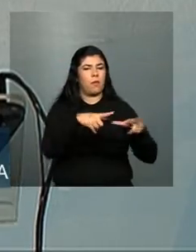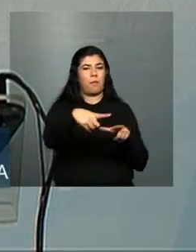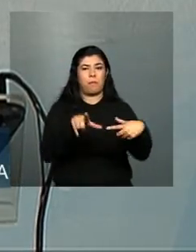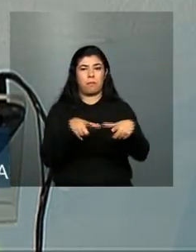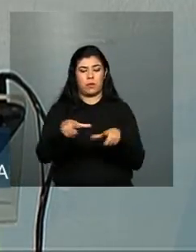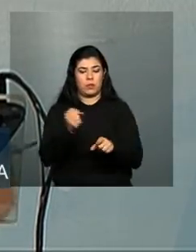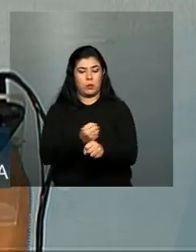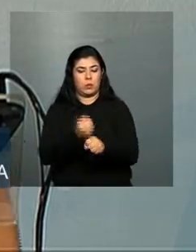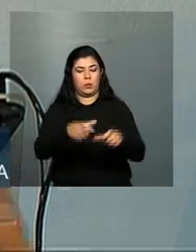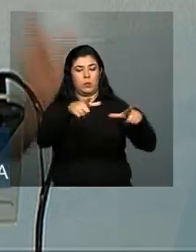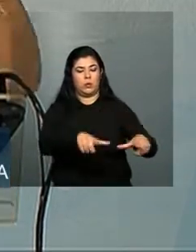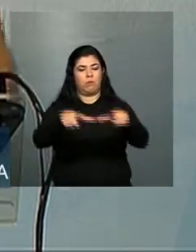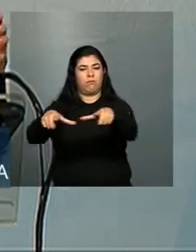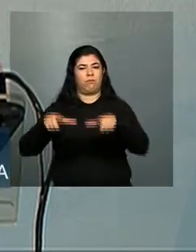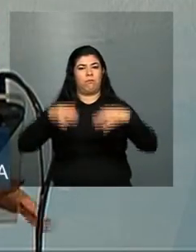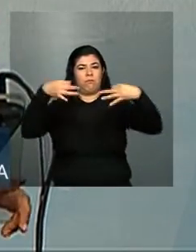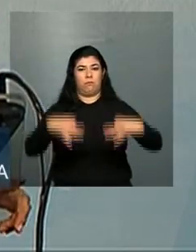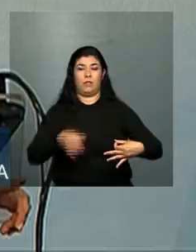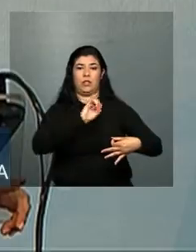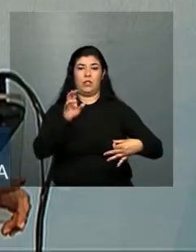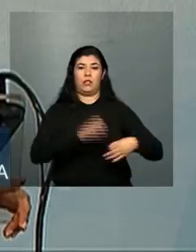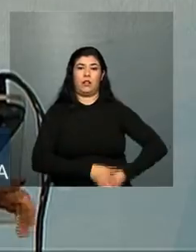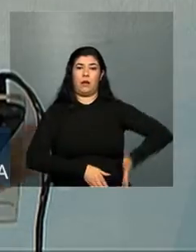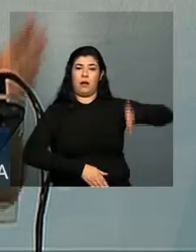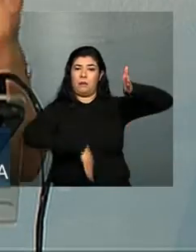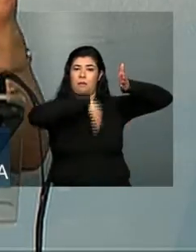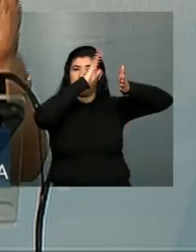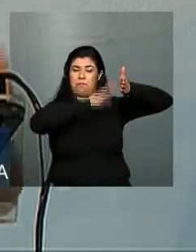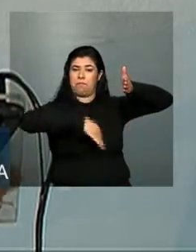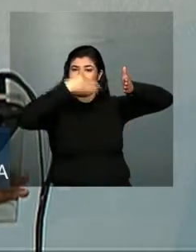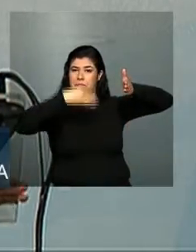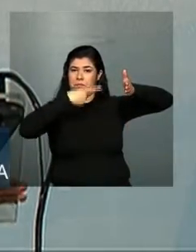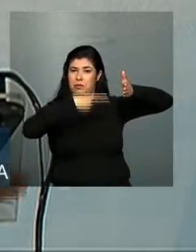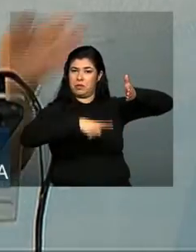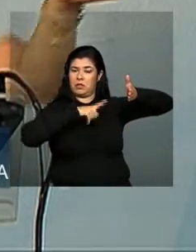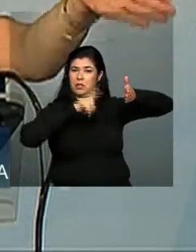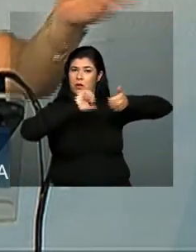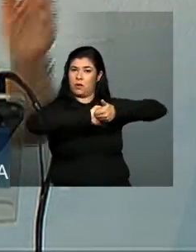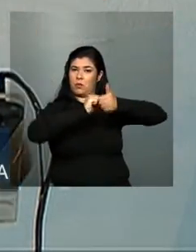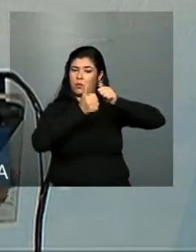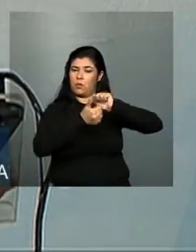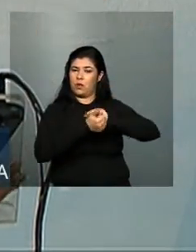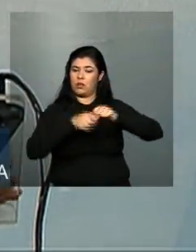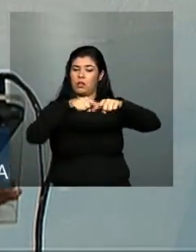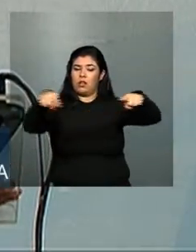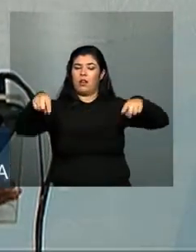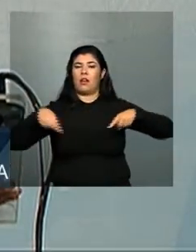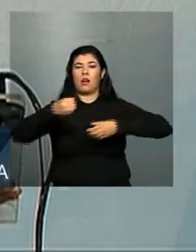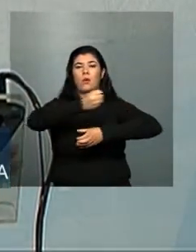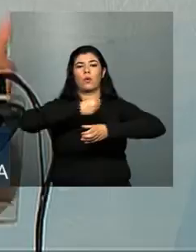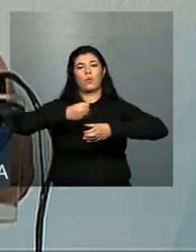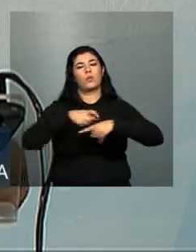tá bem feito, se a parede está bem pintada, se está adequado a cozinha e o